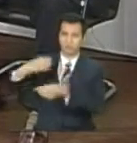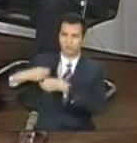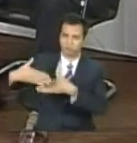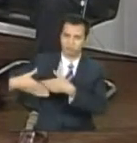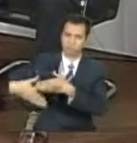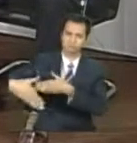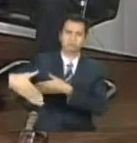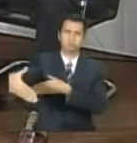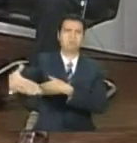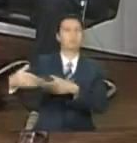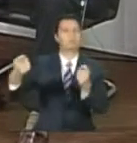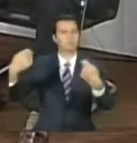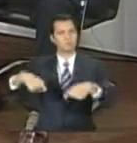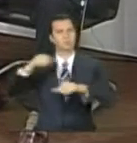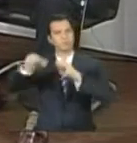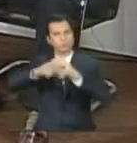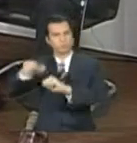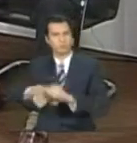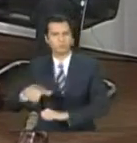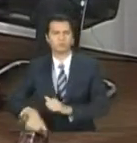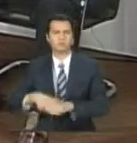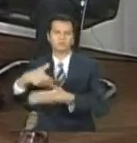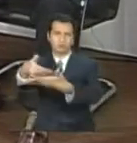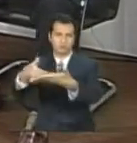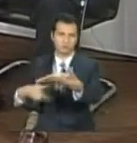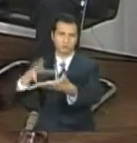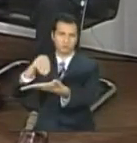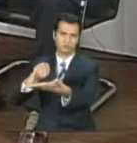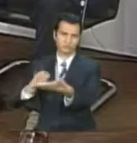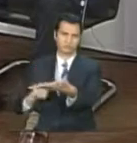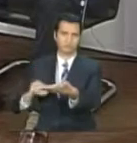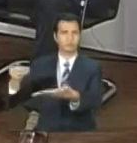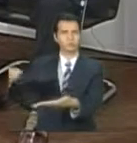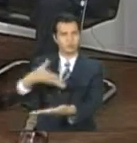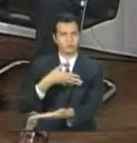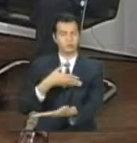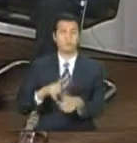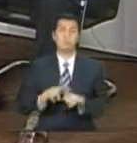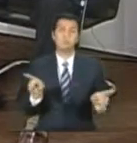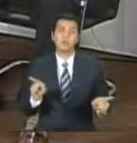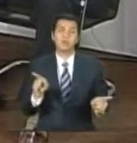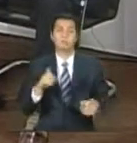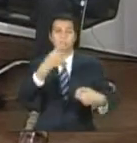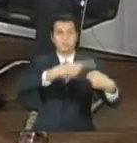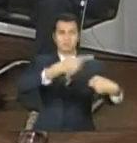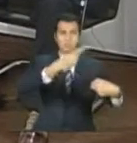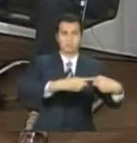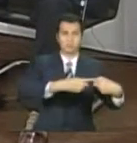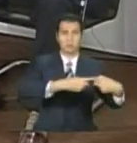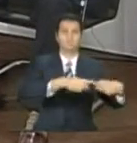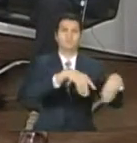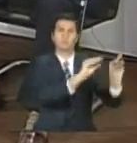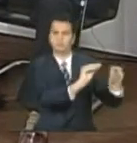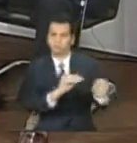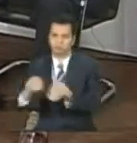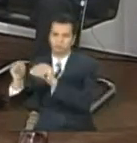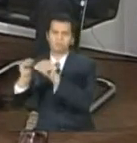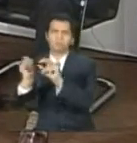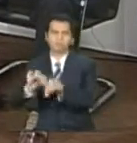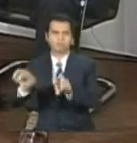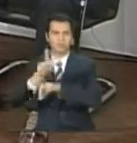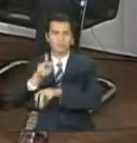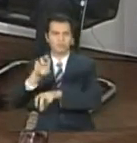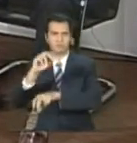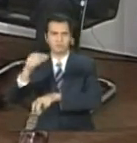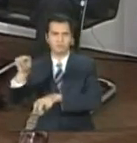alteração, atualização usando os novos formulários. Agora, aqueles municípios que migraram e que possuem cadernos azuis